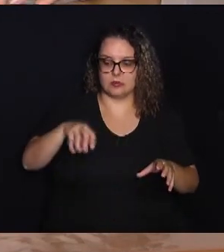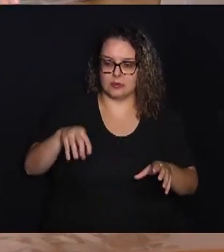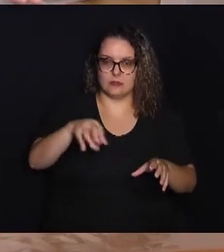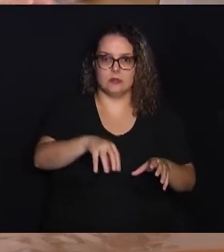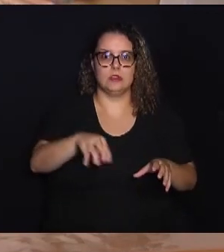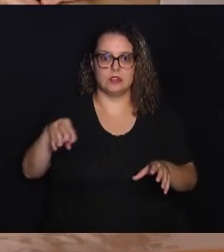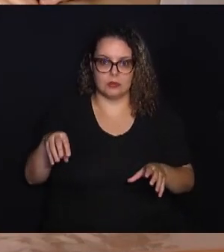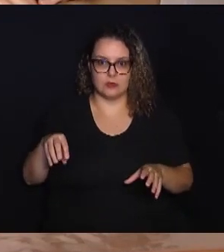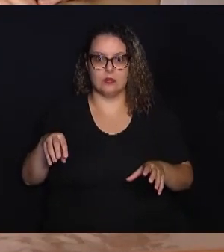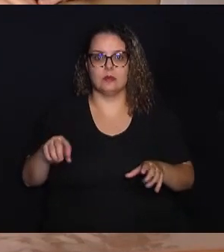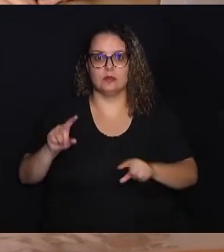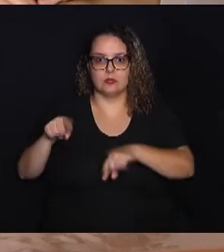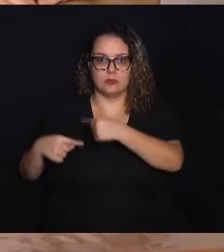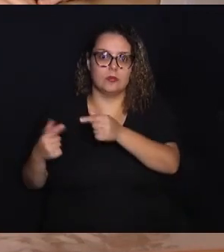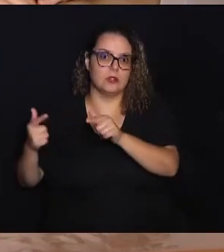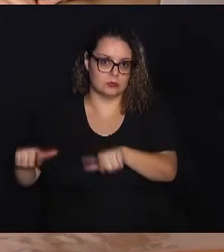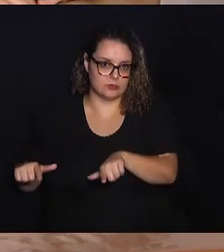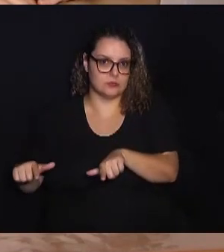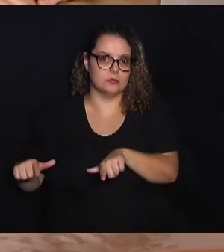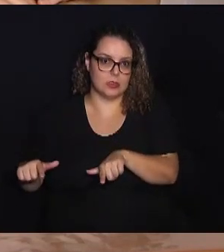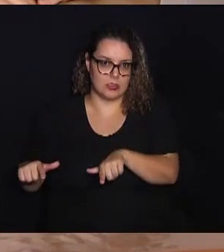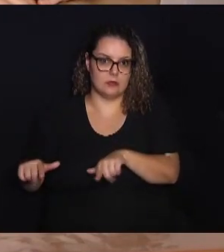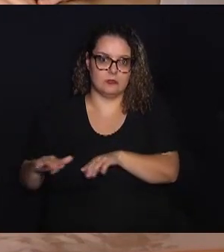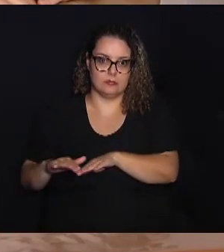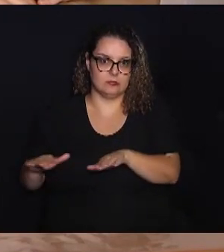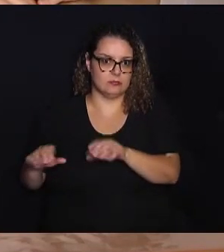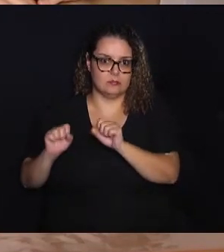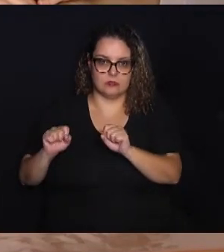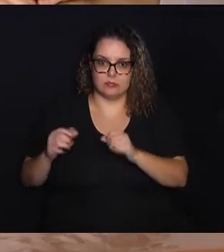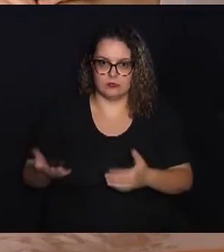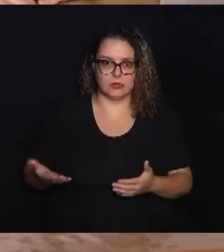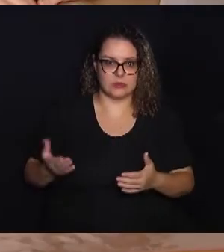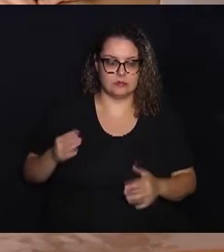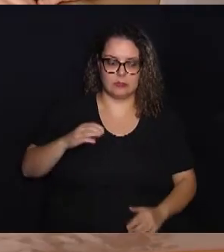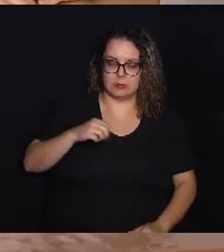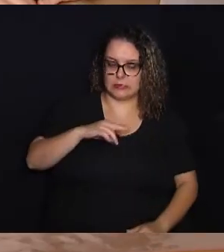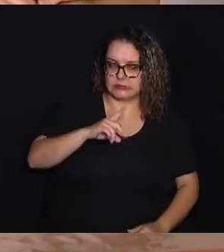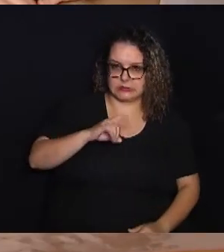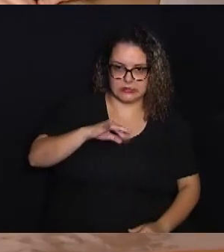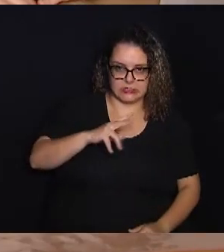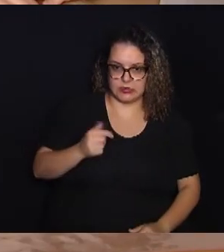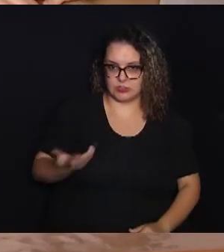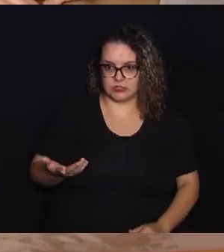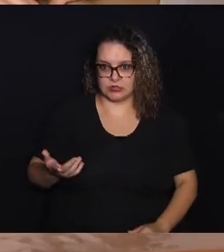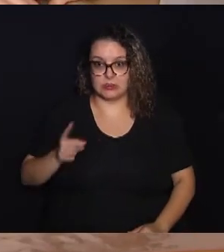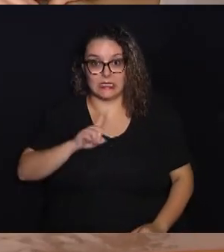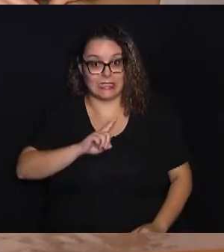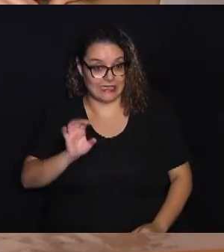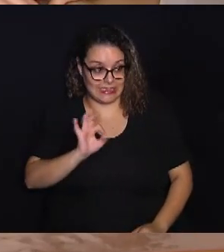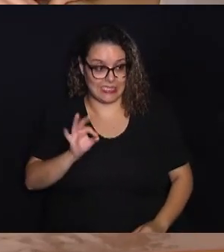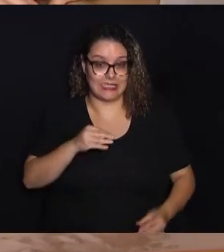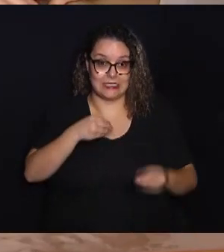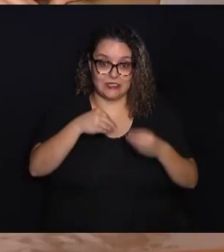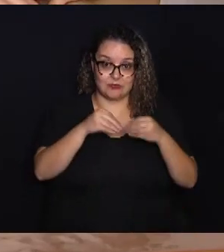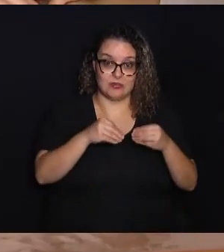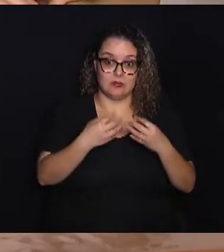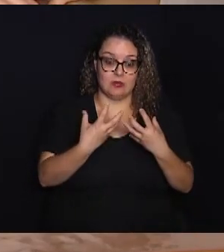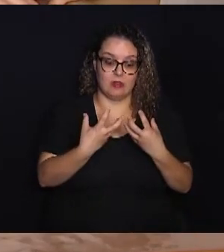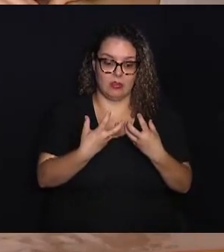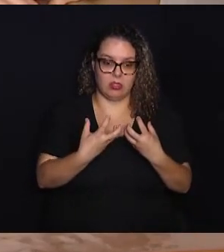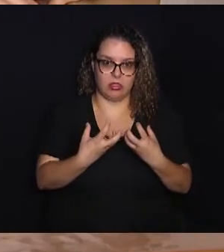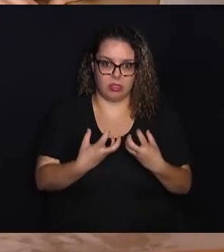ar? Isso não faz tanta diferença. Mas, por exemplo, você